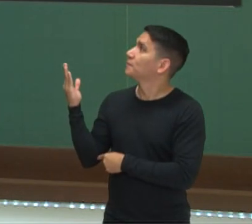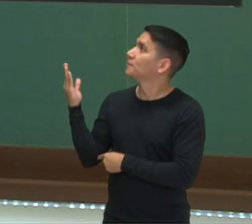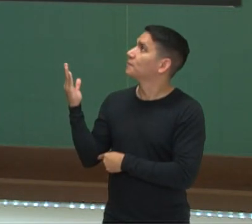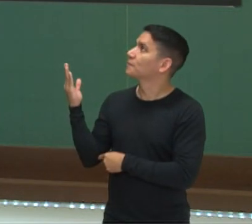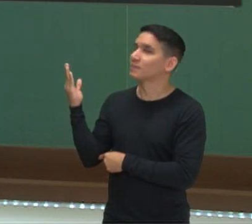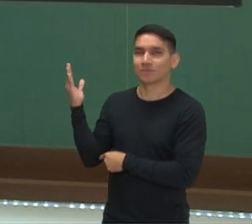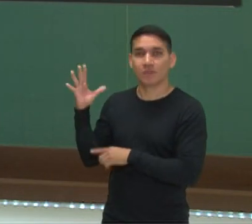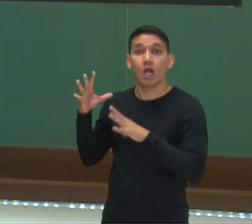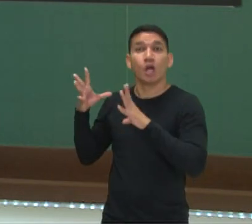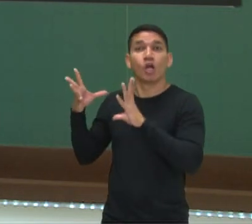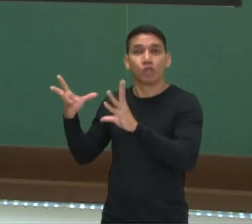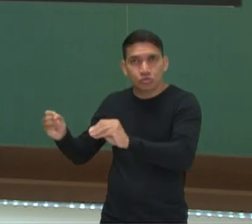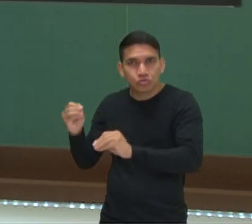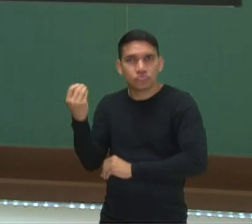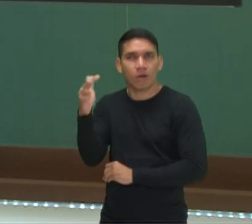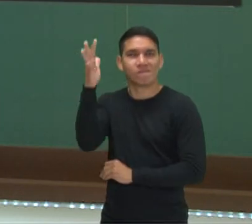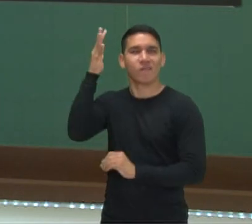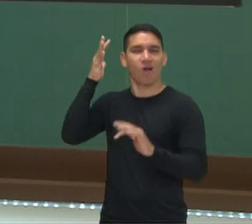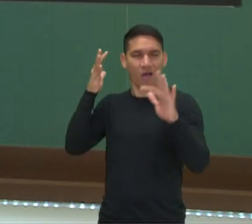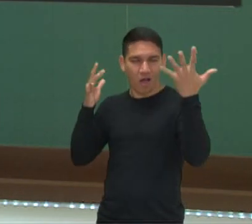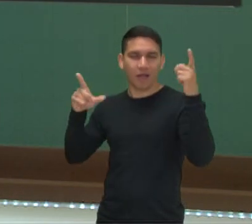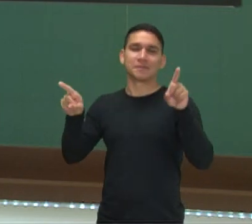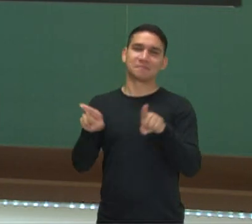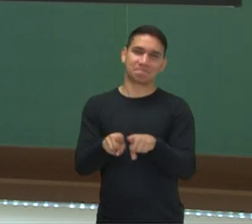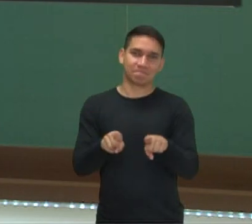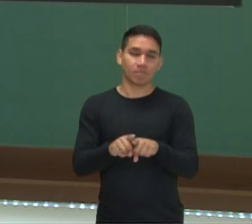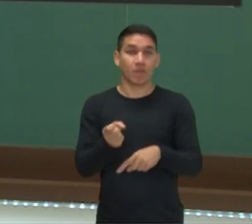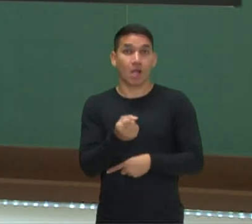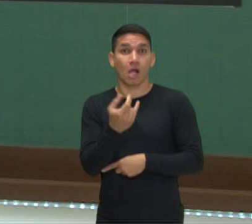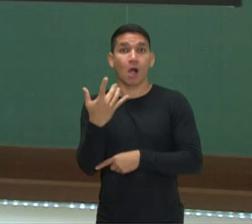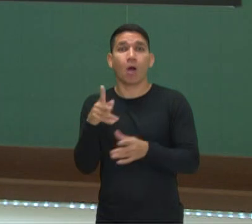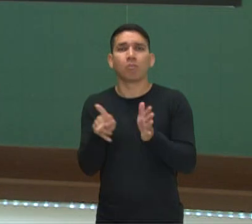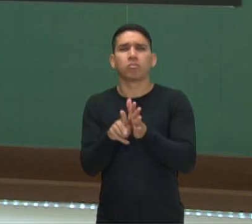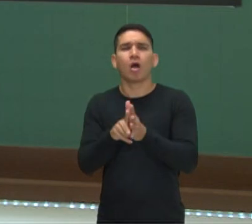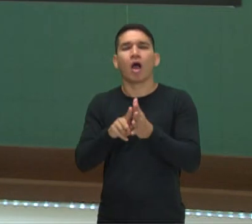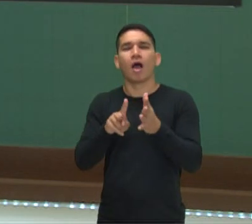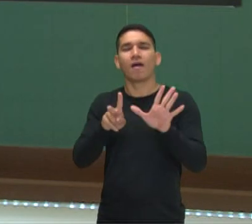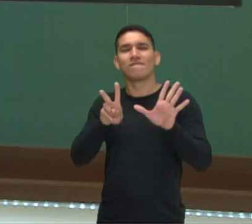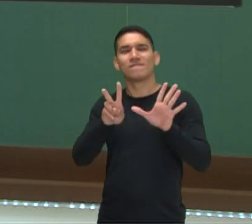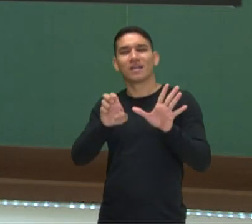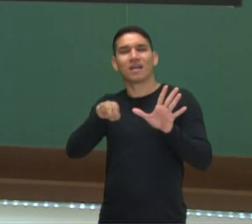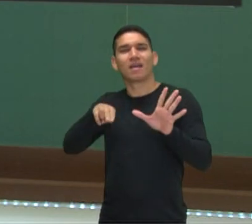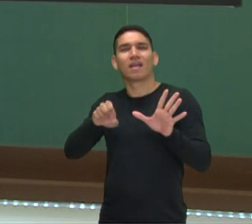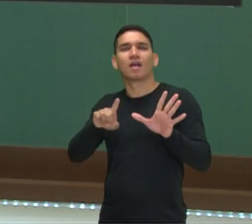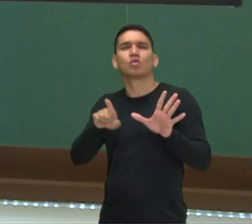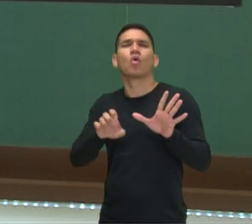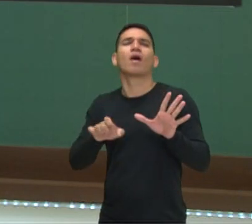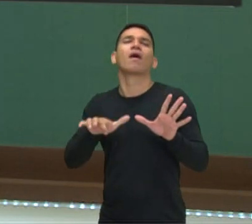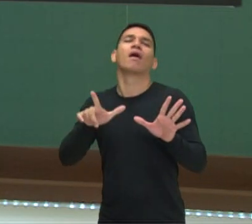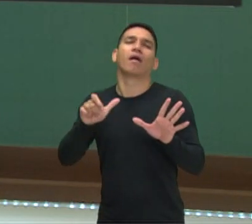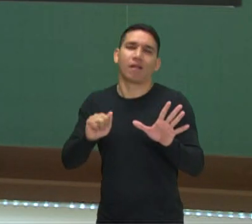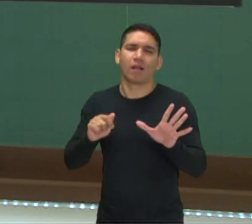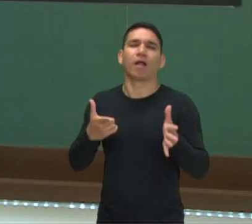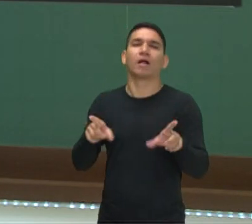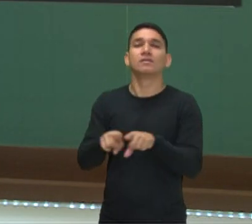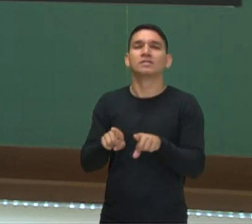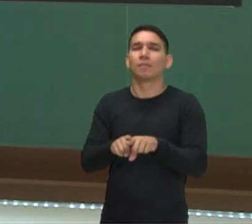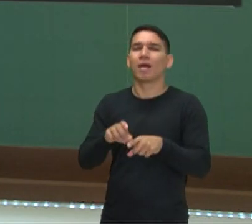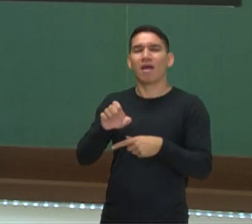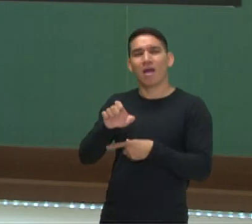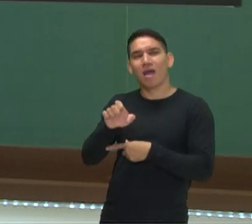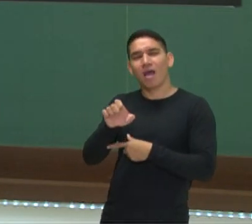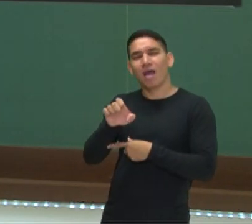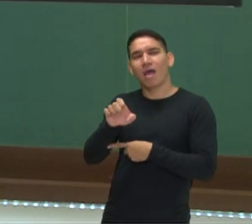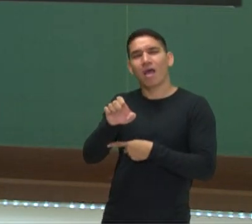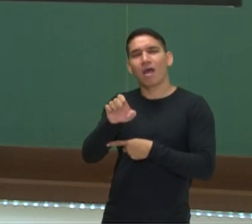que tem a presença da floresta também, parte ali da Venezuela, o Peru, né? O Equador.